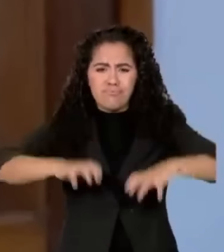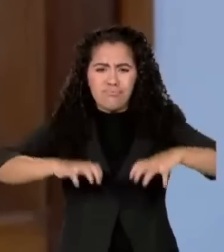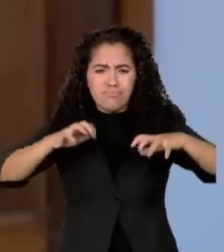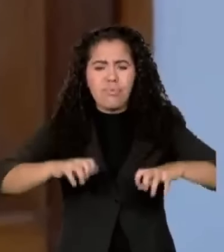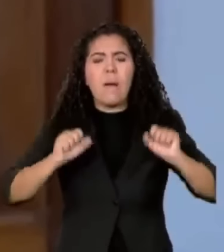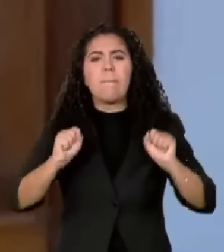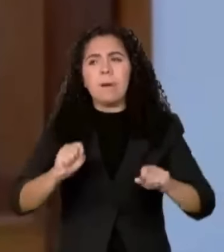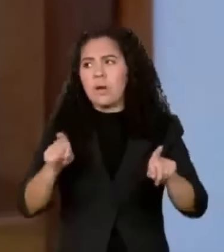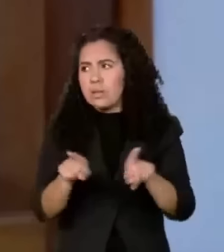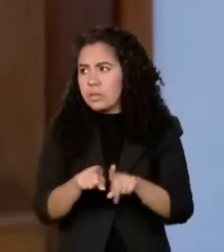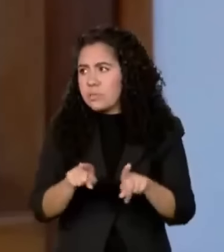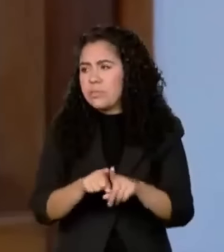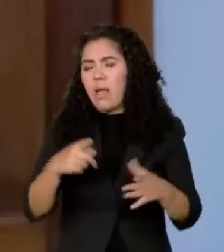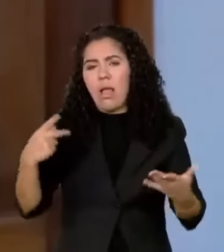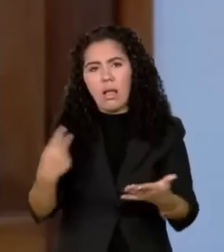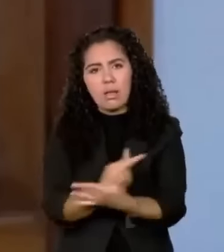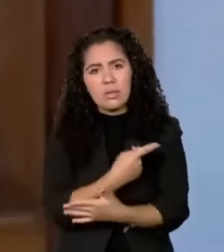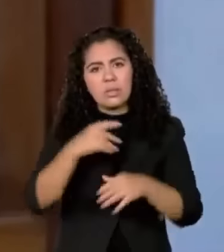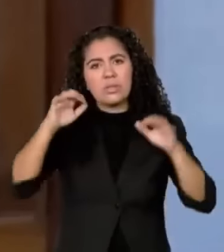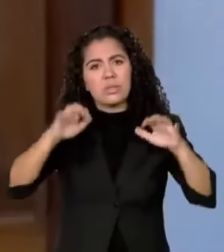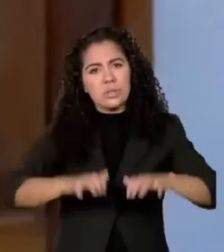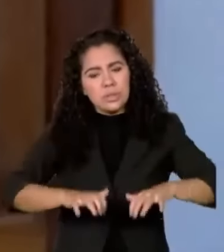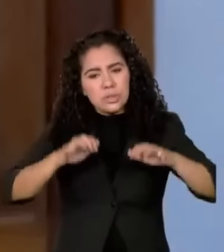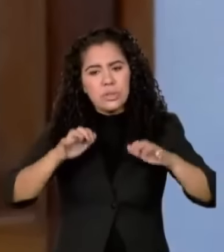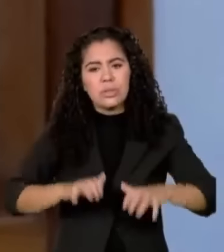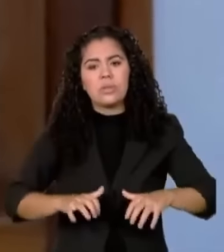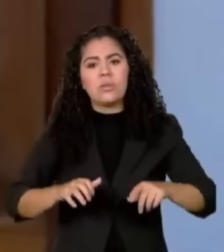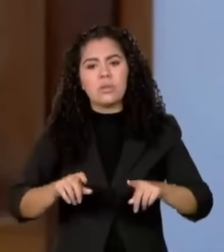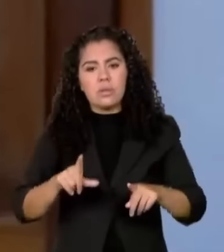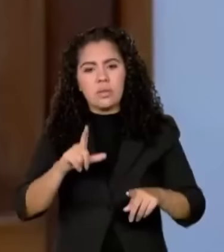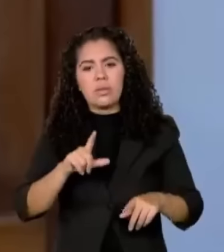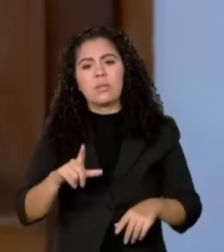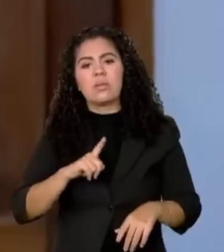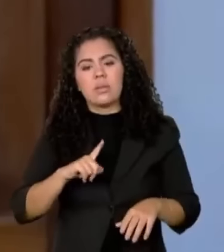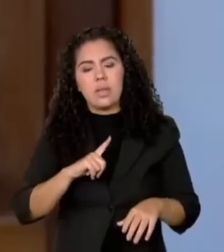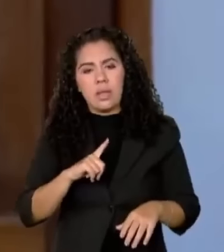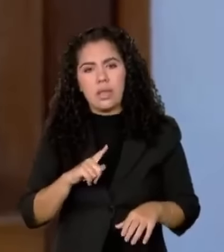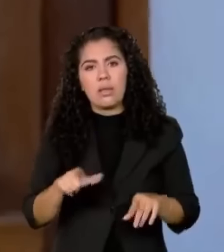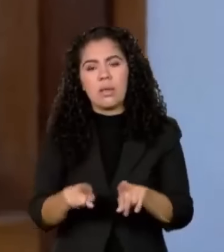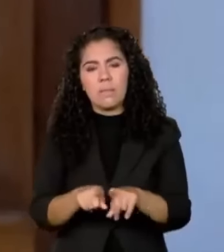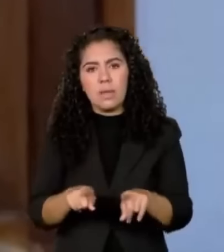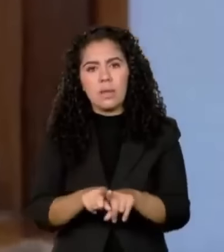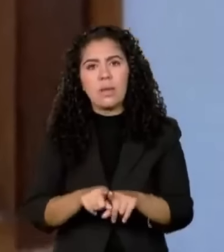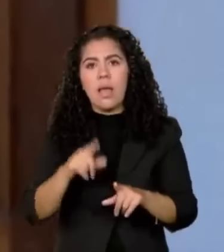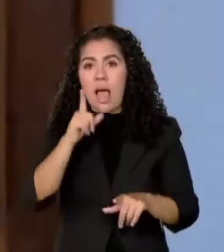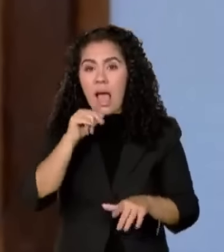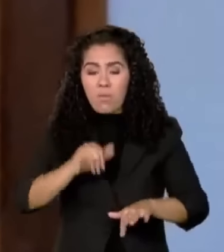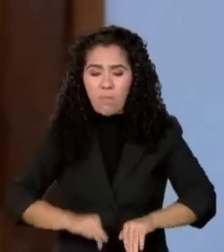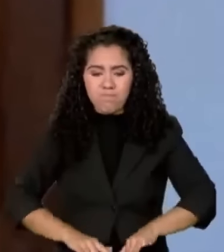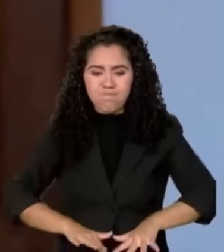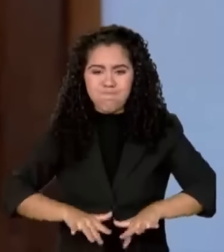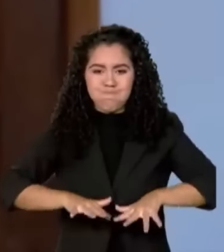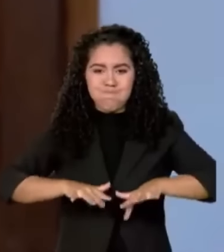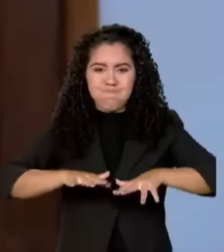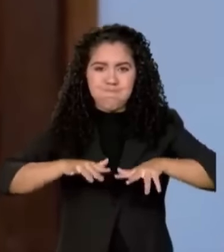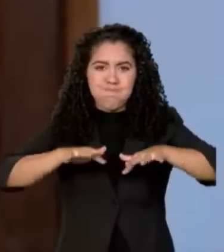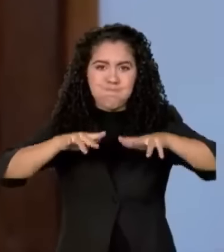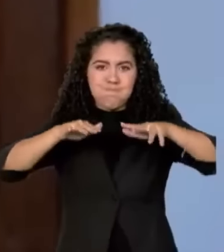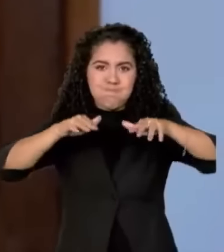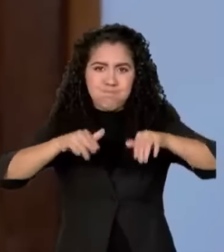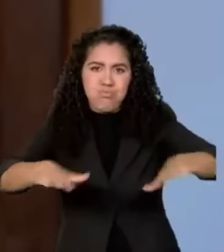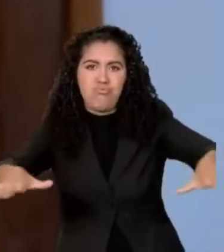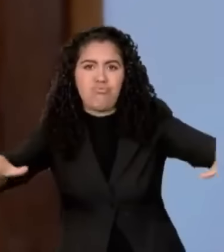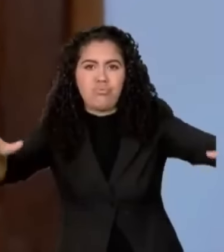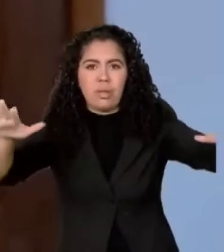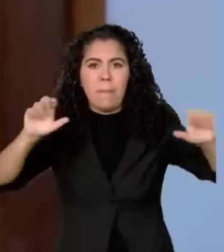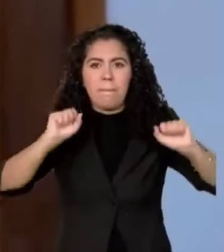toda essa chuva da Serra Gaúcha vai contribuir para a bacia do Taquari e Antas e vai então alagar ainda mais aquelas localidades, além de provocar